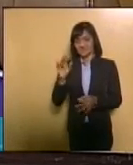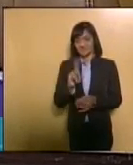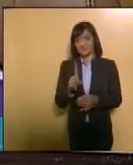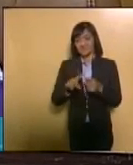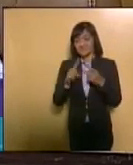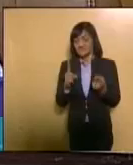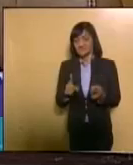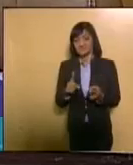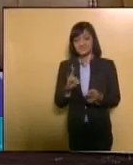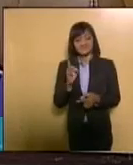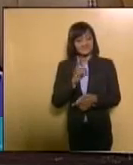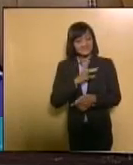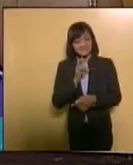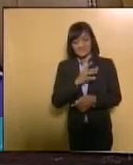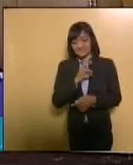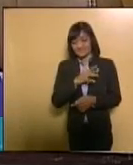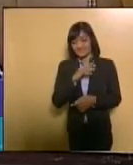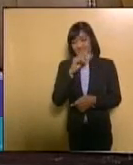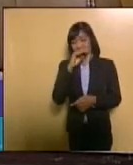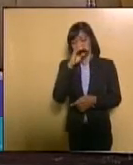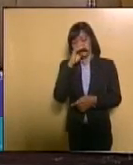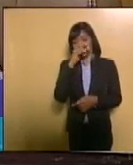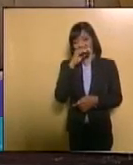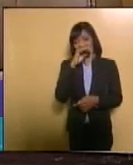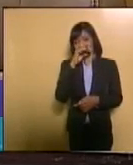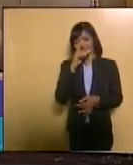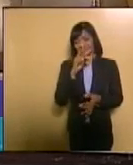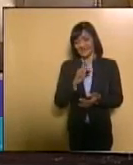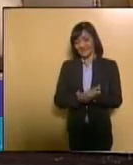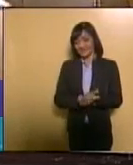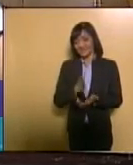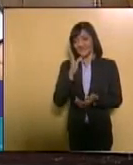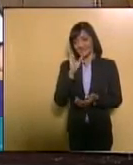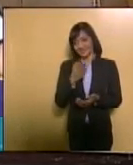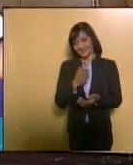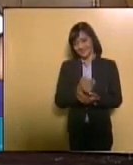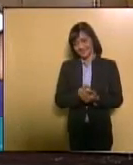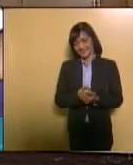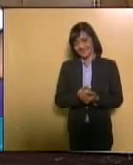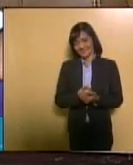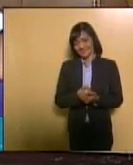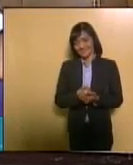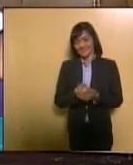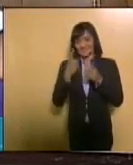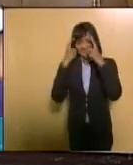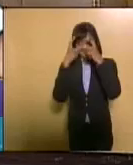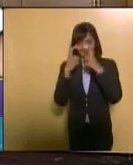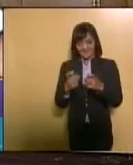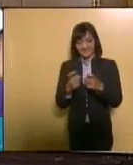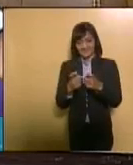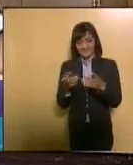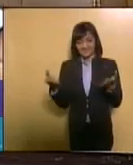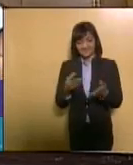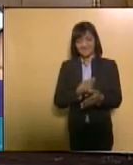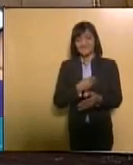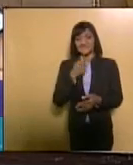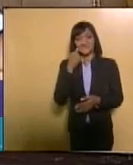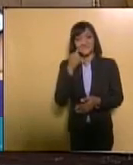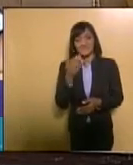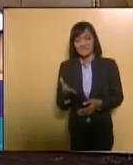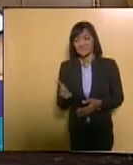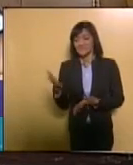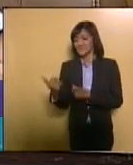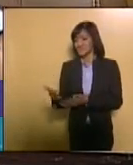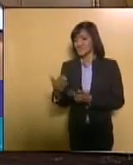é de assustar Então essas anotações né frentes como a violência contra a mulher a juventude